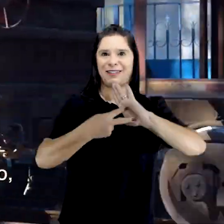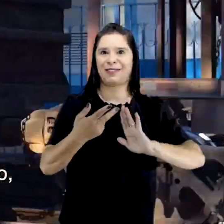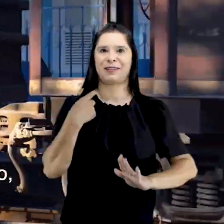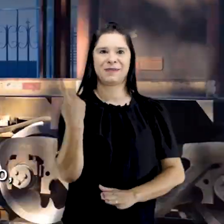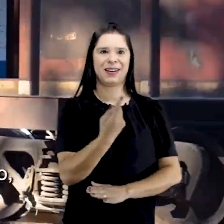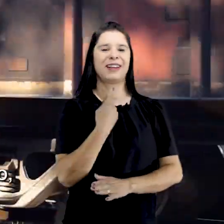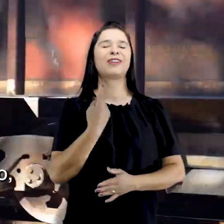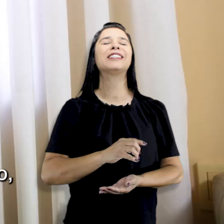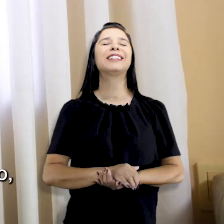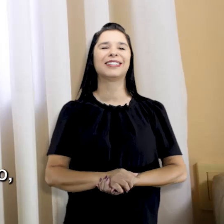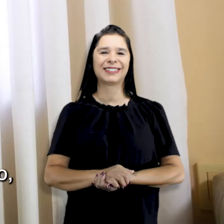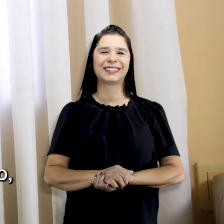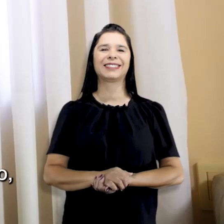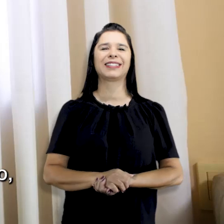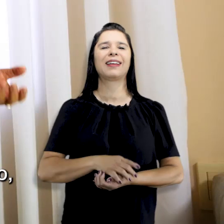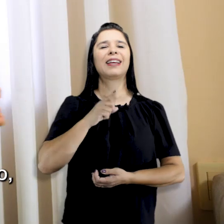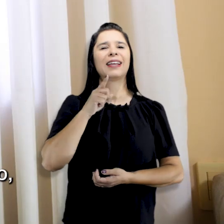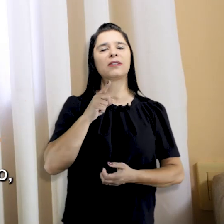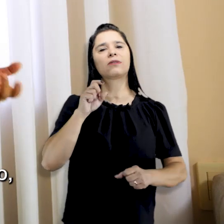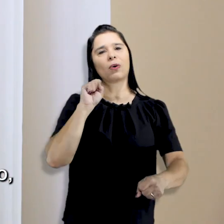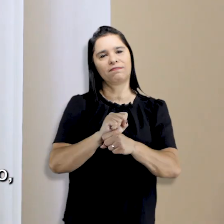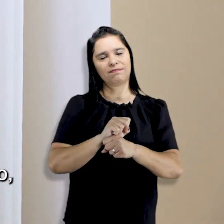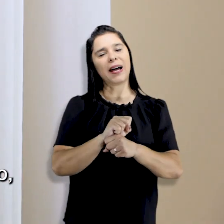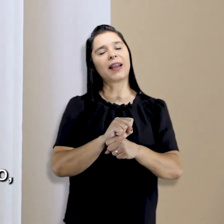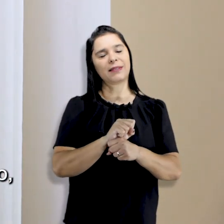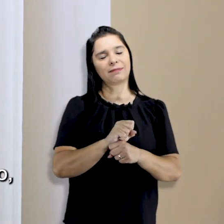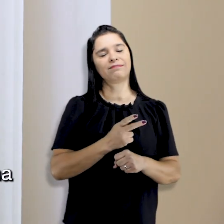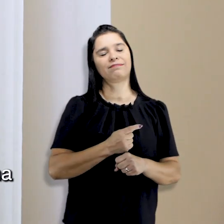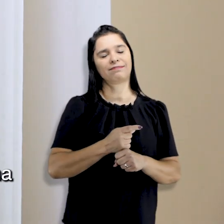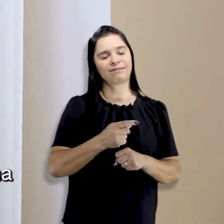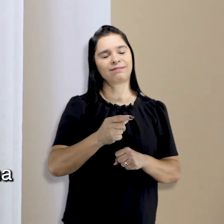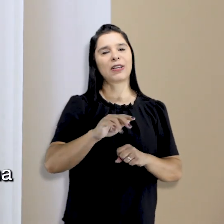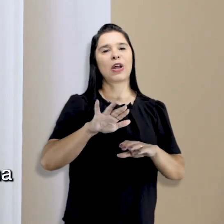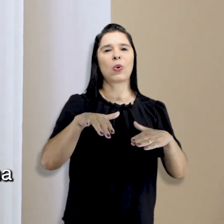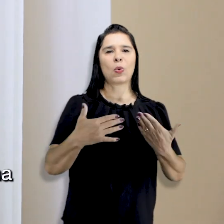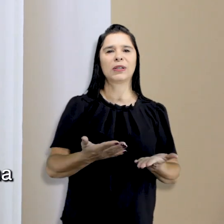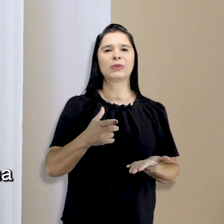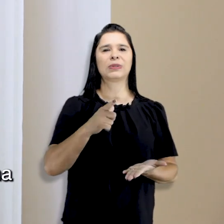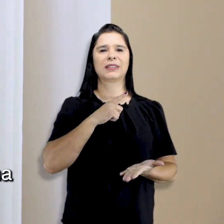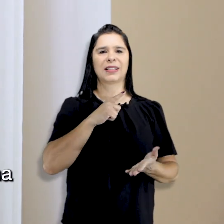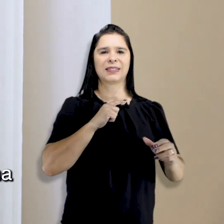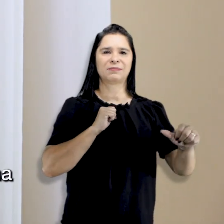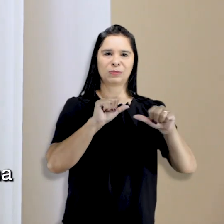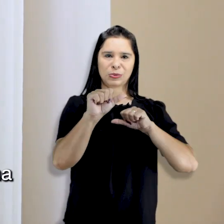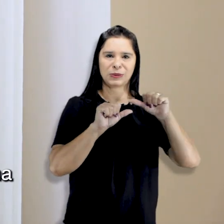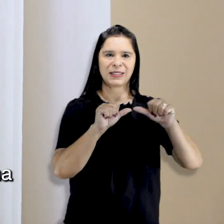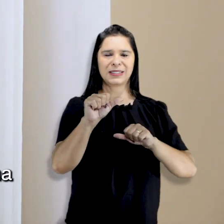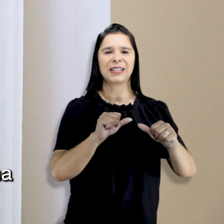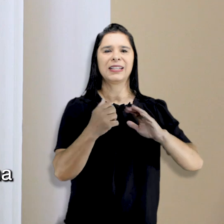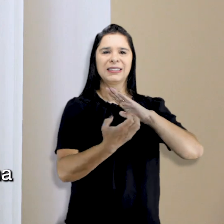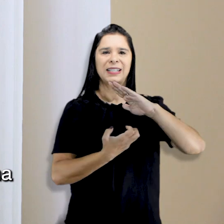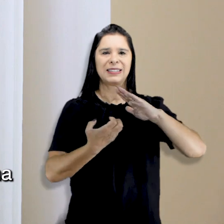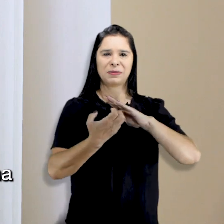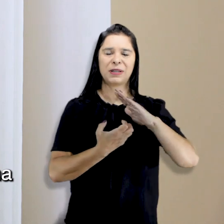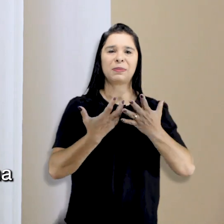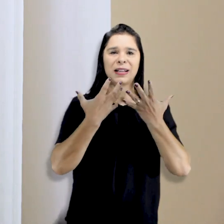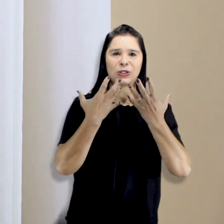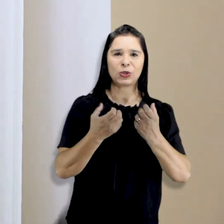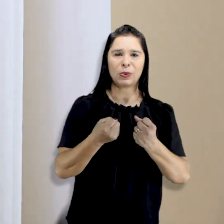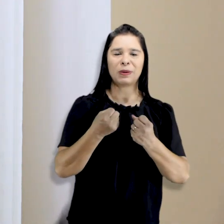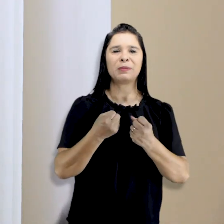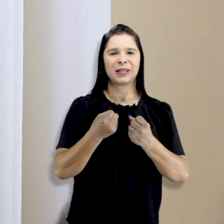Isso ficou interrompido por um tempo, né? Porque quando foi ter a transição aí das empresas para assumir a linha férrea, o transporte